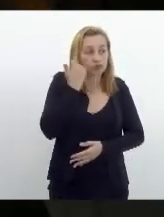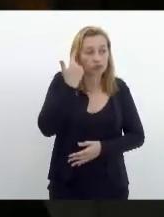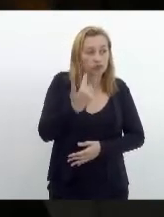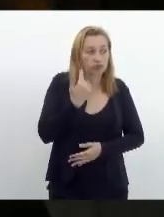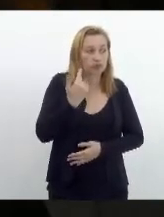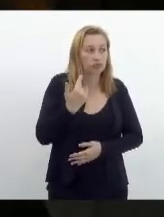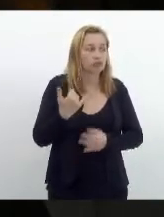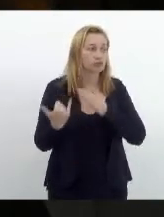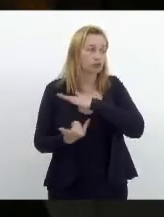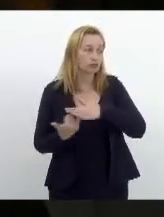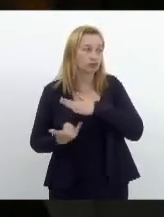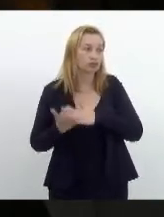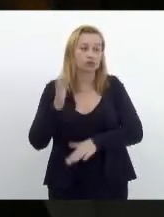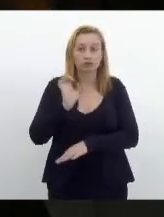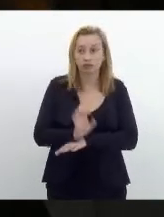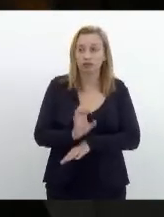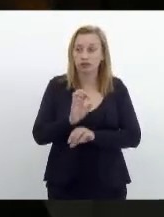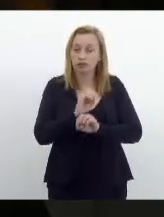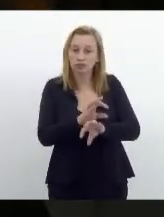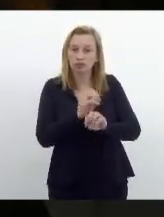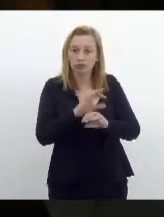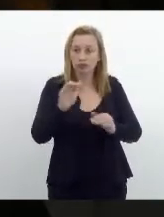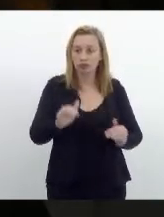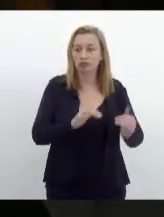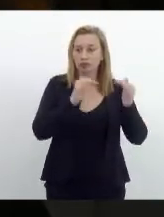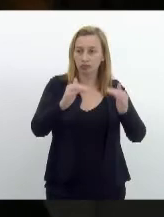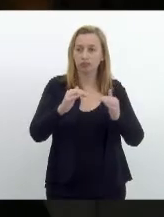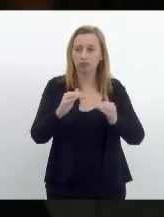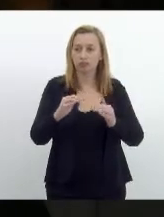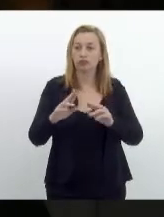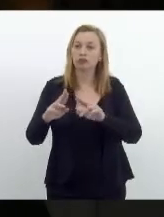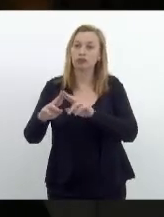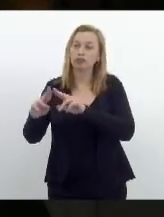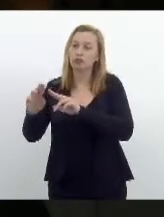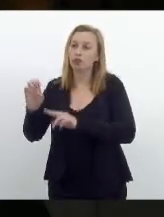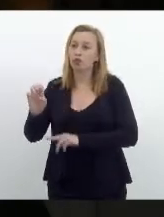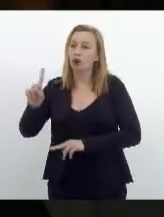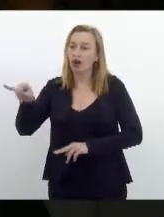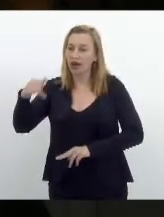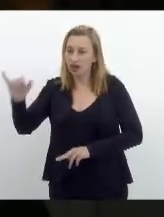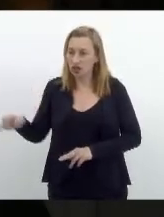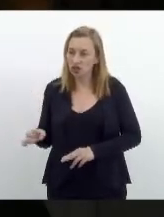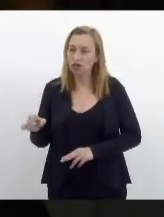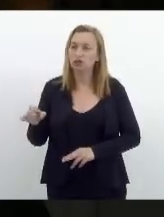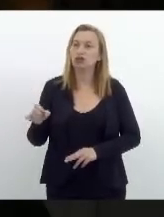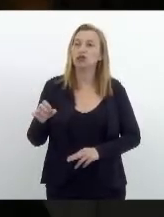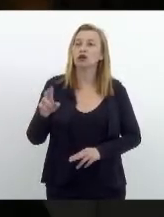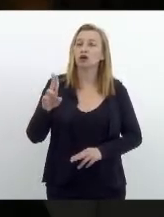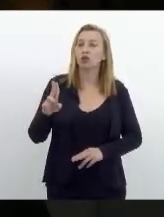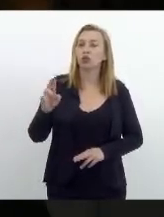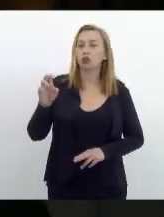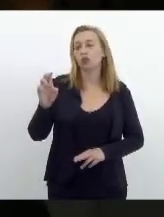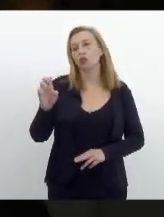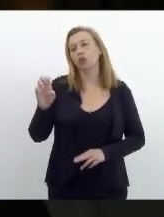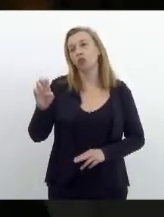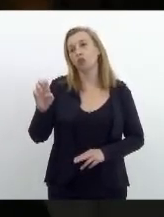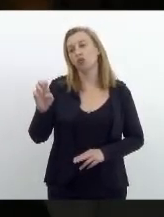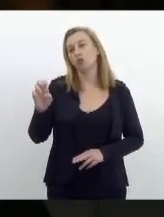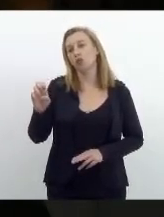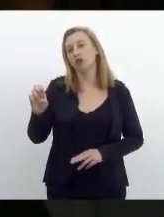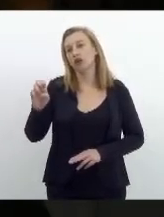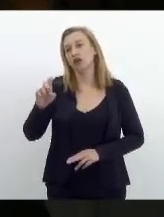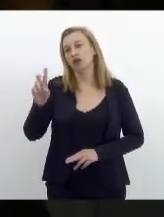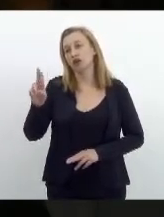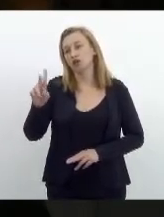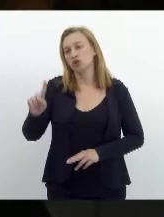as instituições estaduais de ensino superior, seja o UERJ, seja o UENF, seja o ESO, sem falar nos nossos institutos de